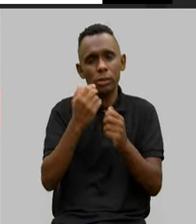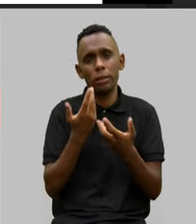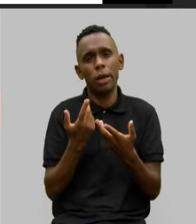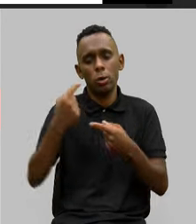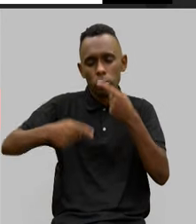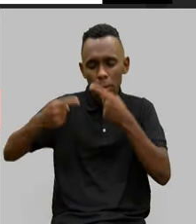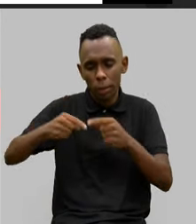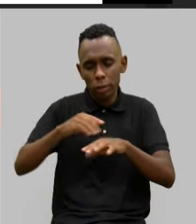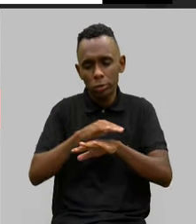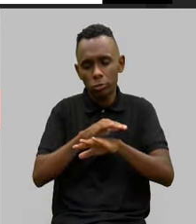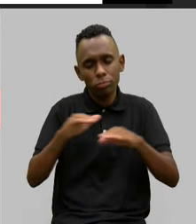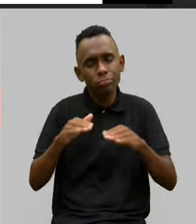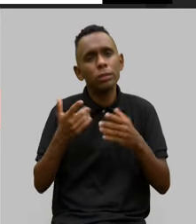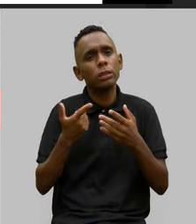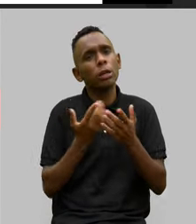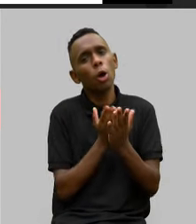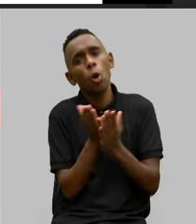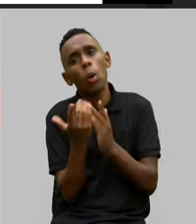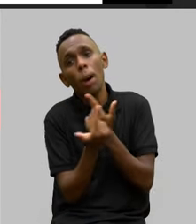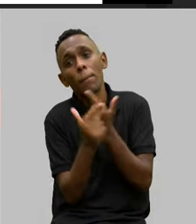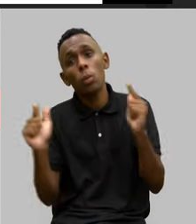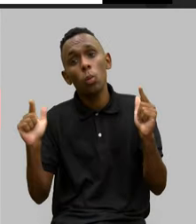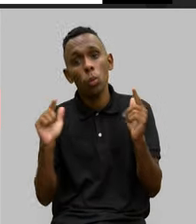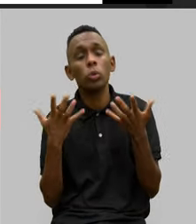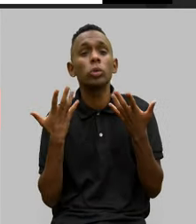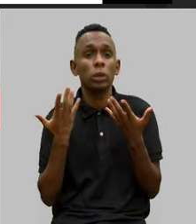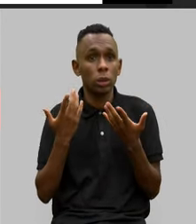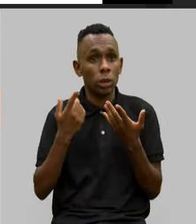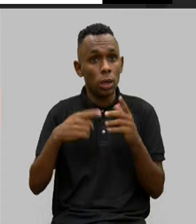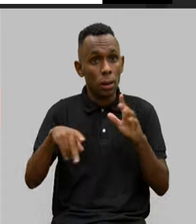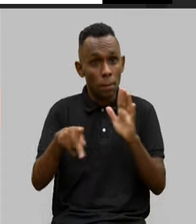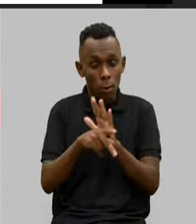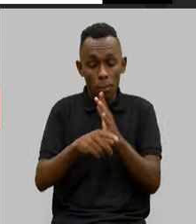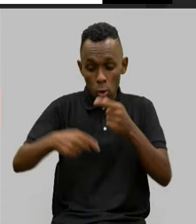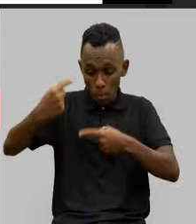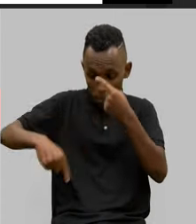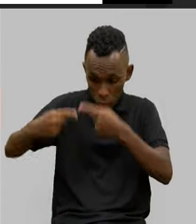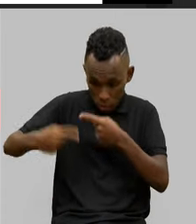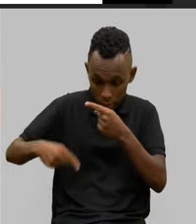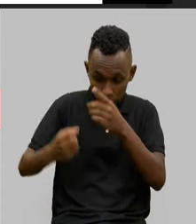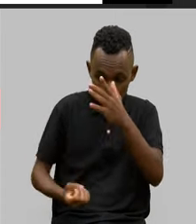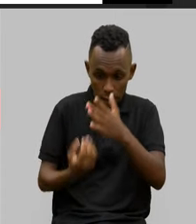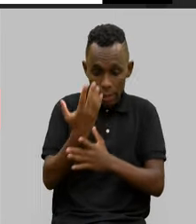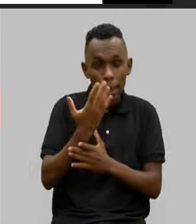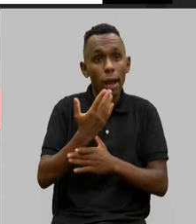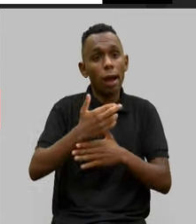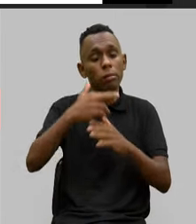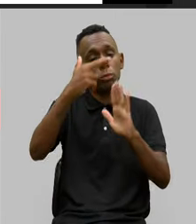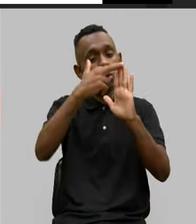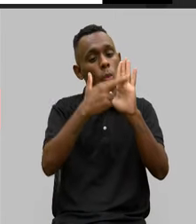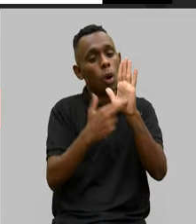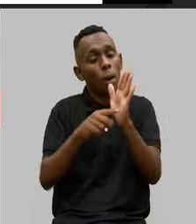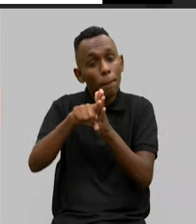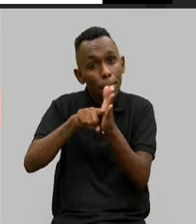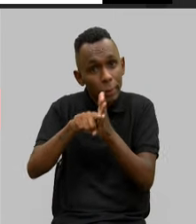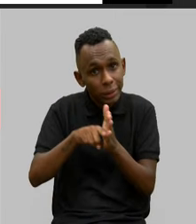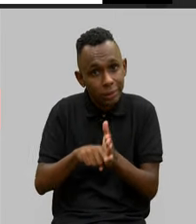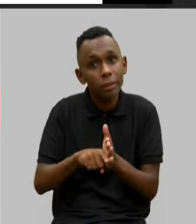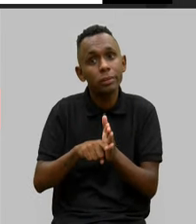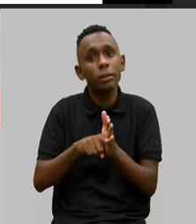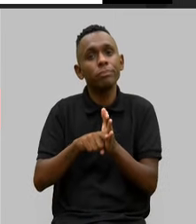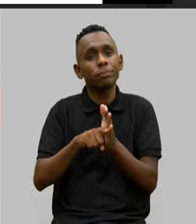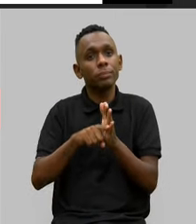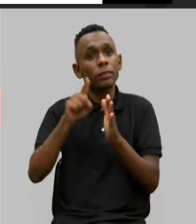temos que no nosso no caso do do estabelecimento dessa política os critérios científicos eles devem